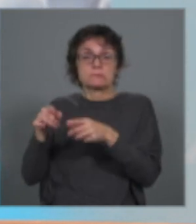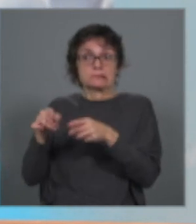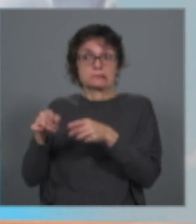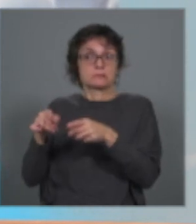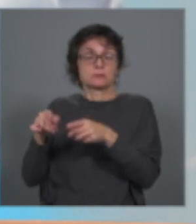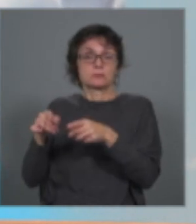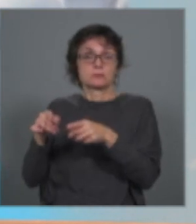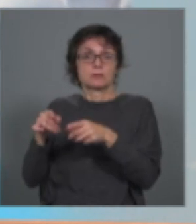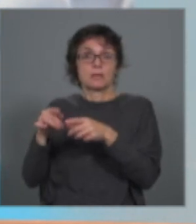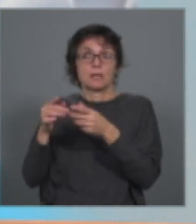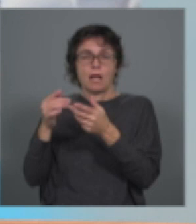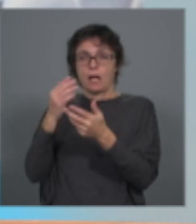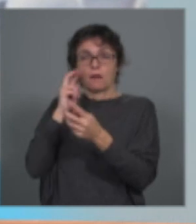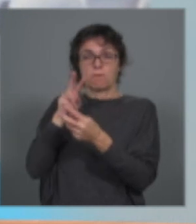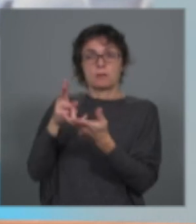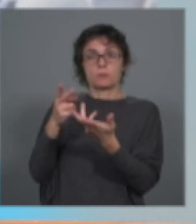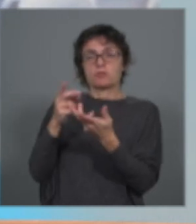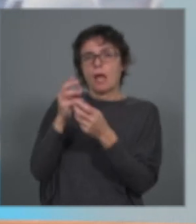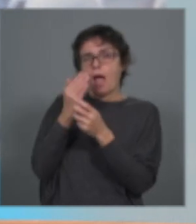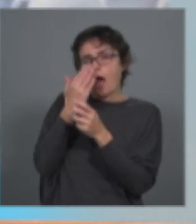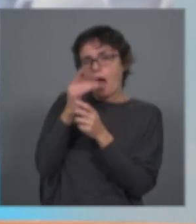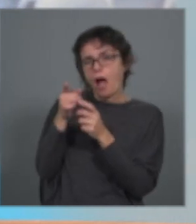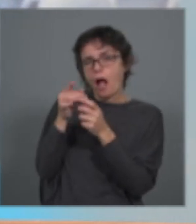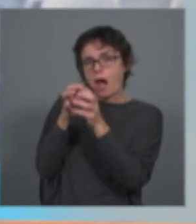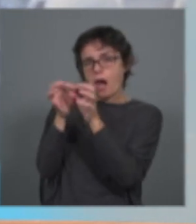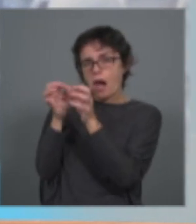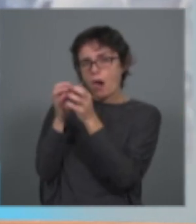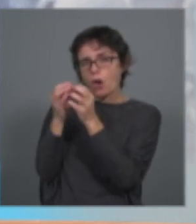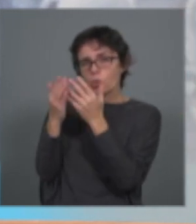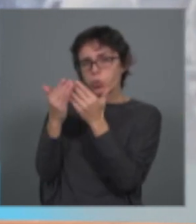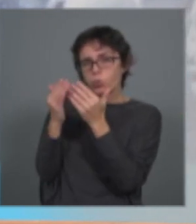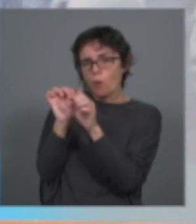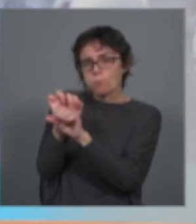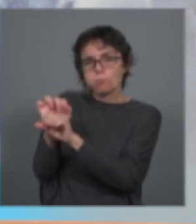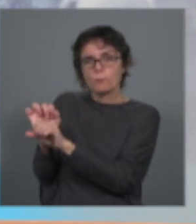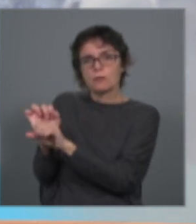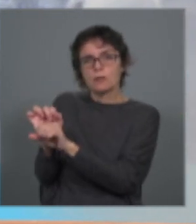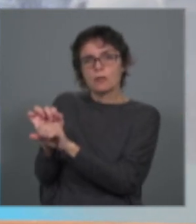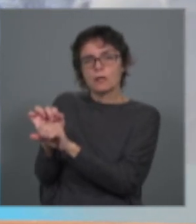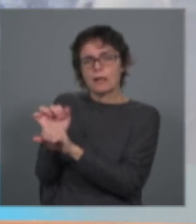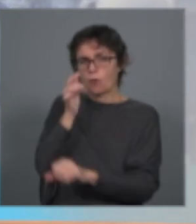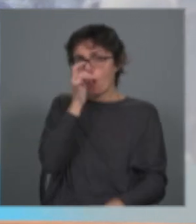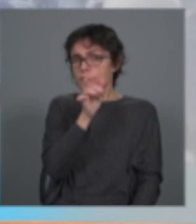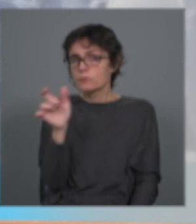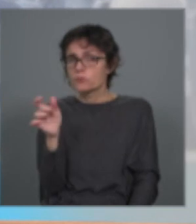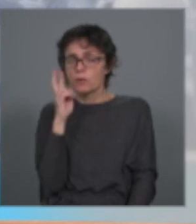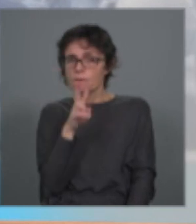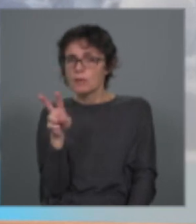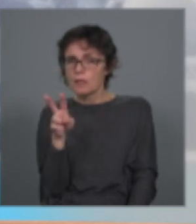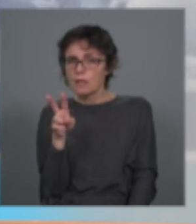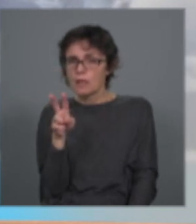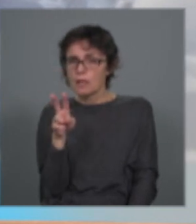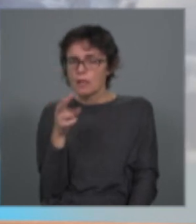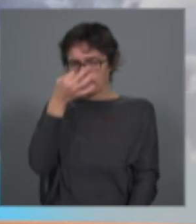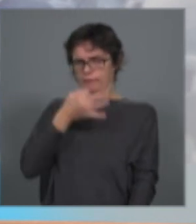isso e não acreditam. Bem, mas nós não temos que acreditar naquilo que vemos.